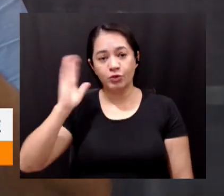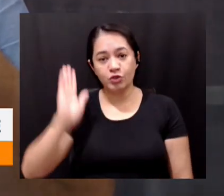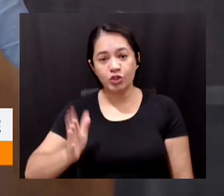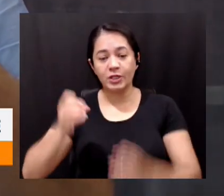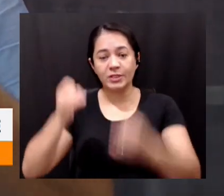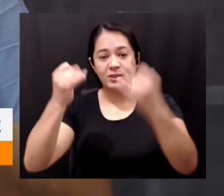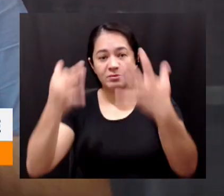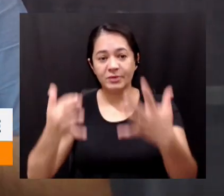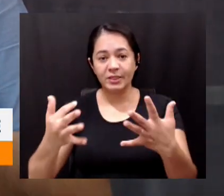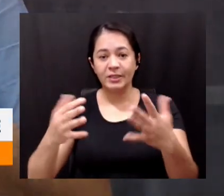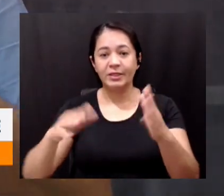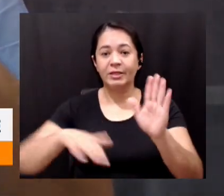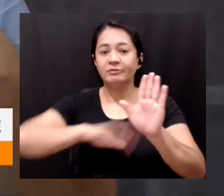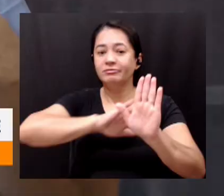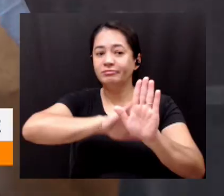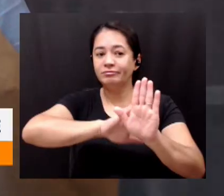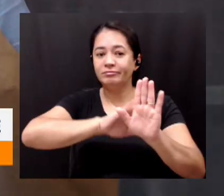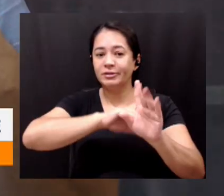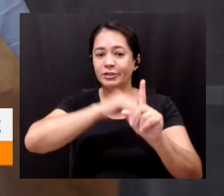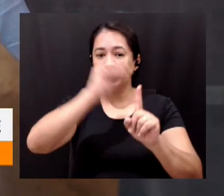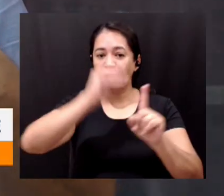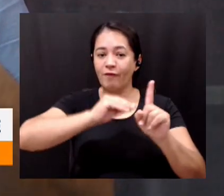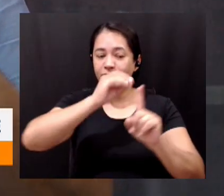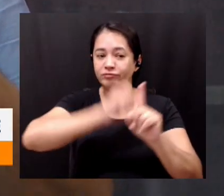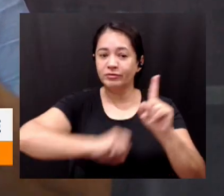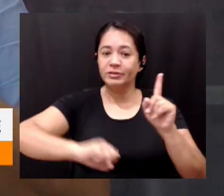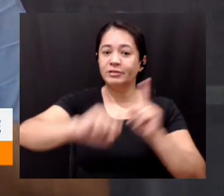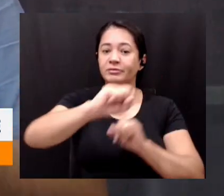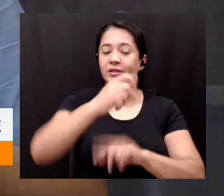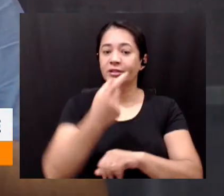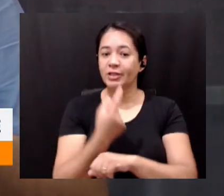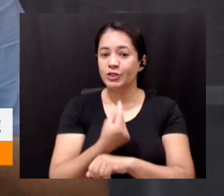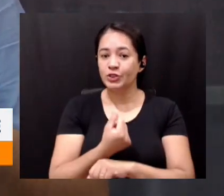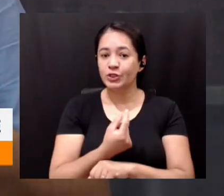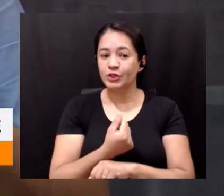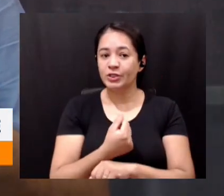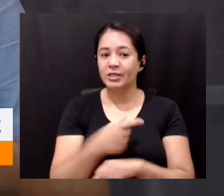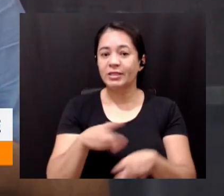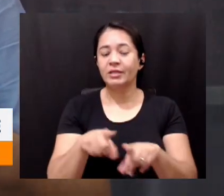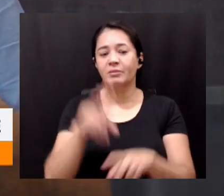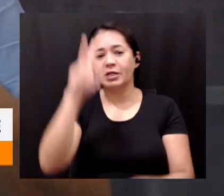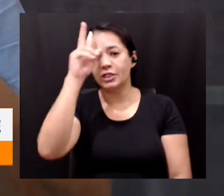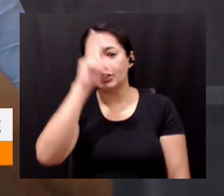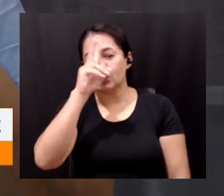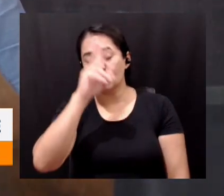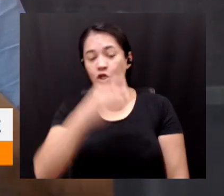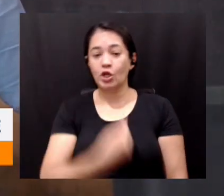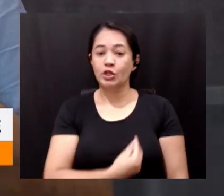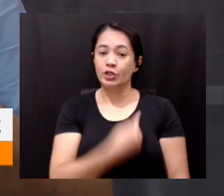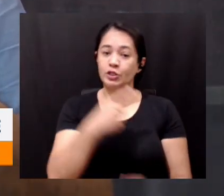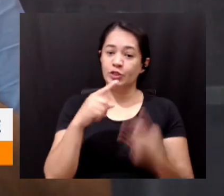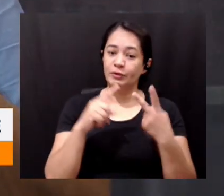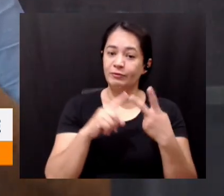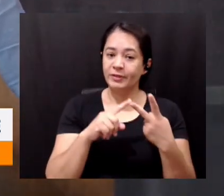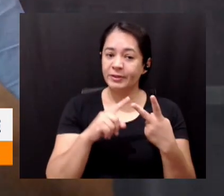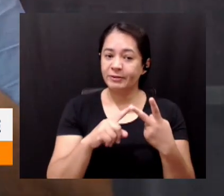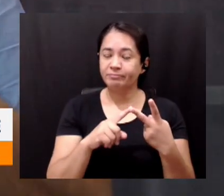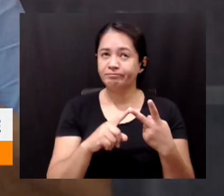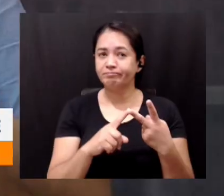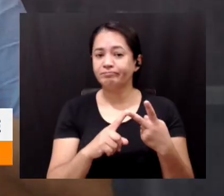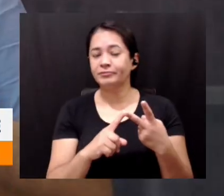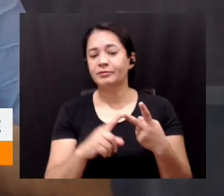essa vulnerabilidade econômica na história de vida dessas pessoas, inclusive, né, nas questões culturais